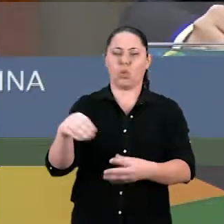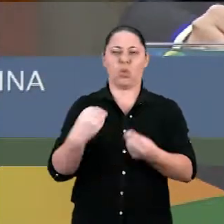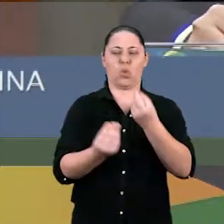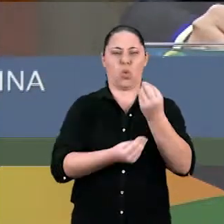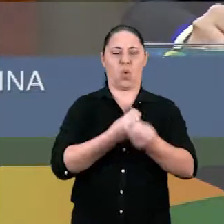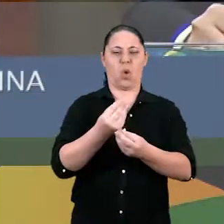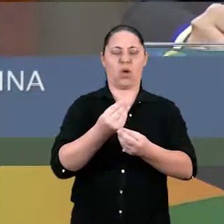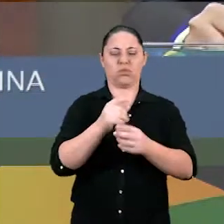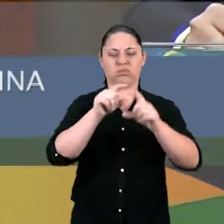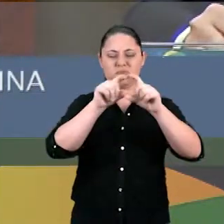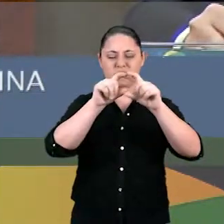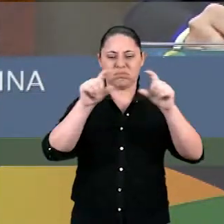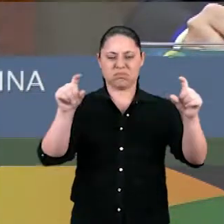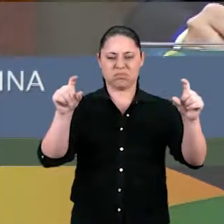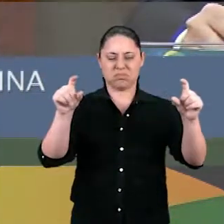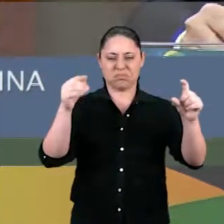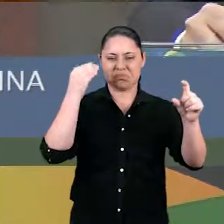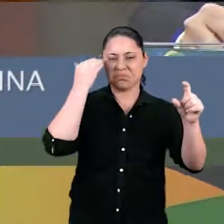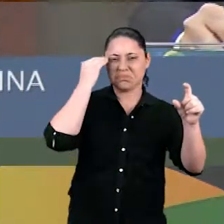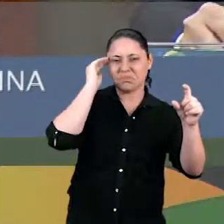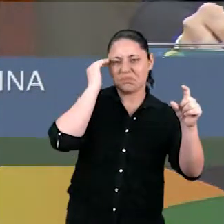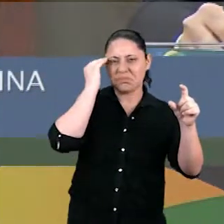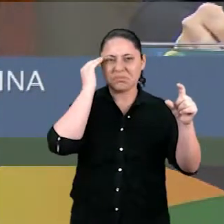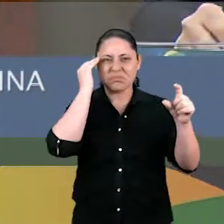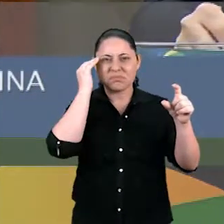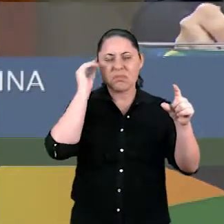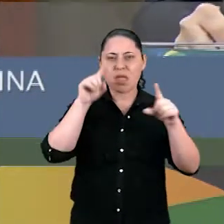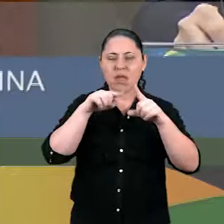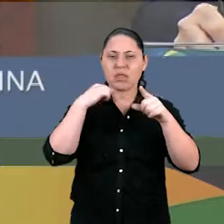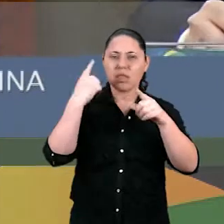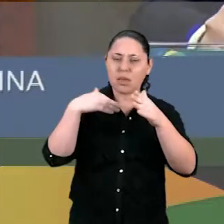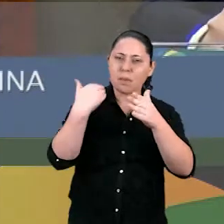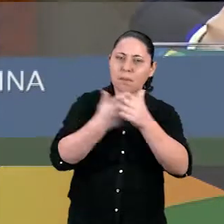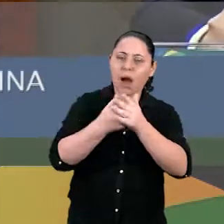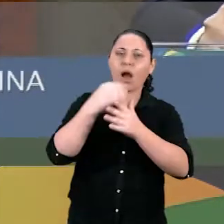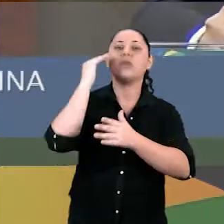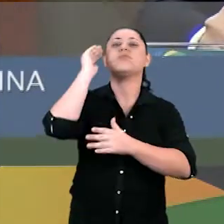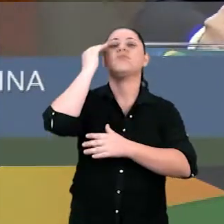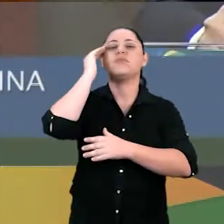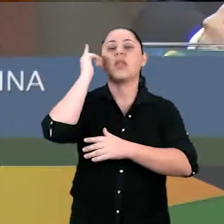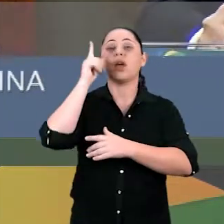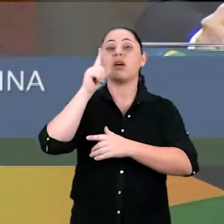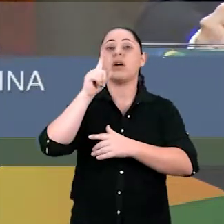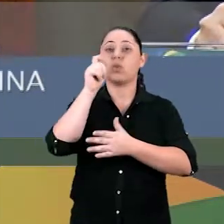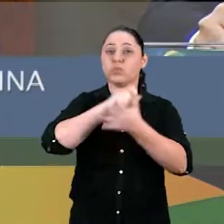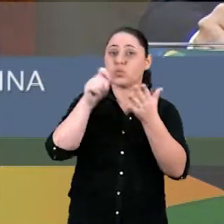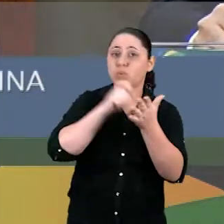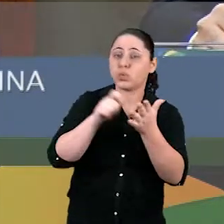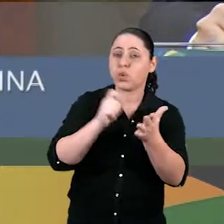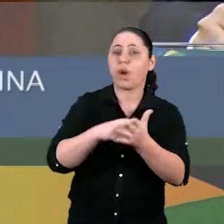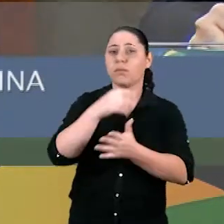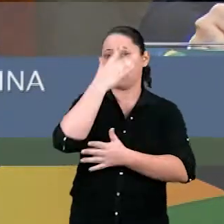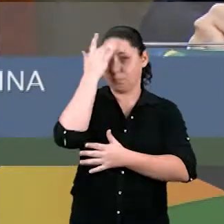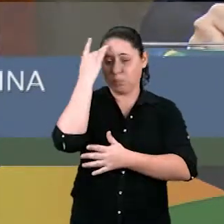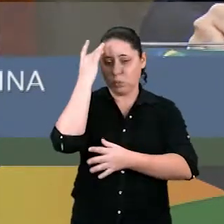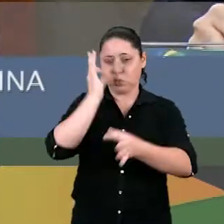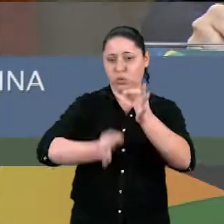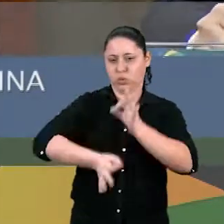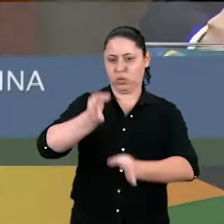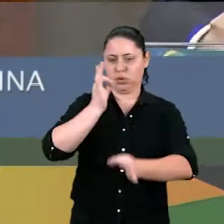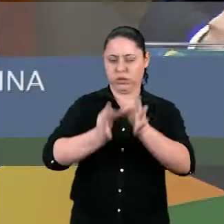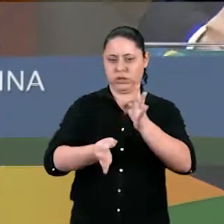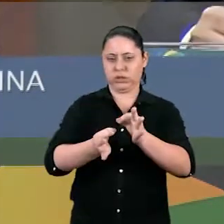Esse pequeno poema que abre essa minha intervenção, ele foi escrito por um jurista formado